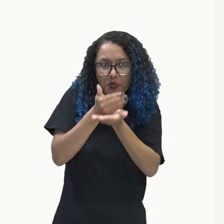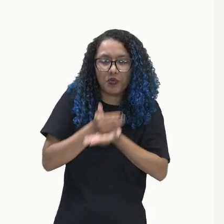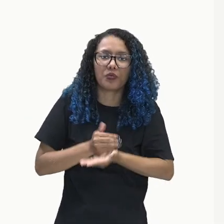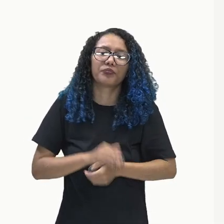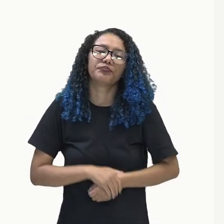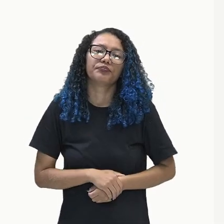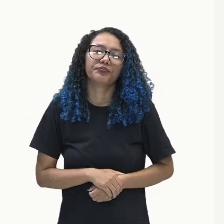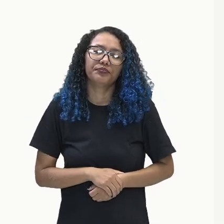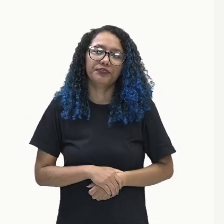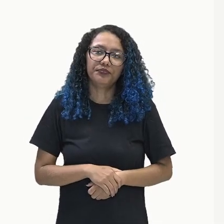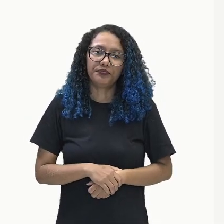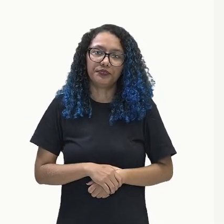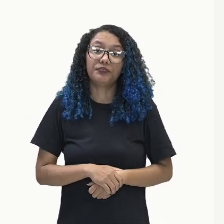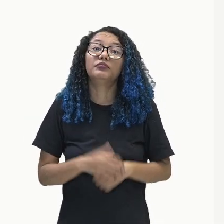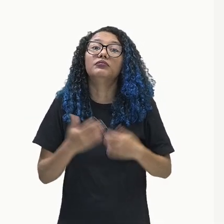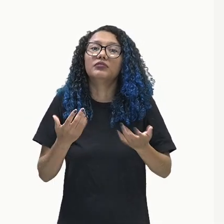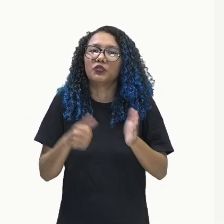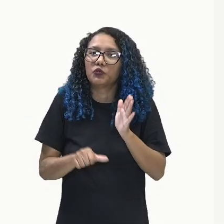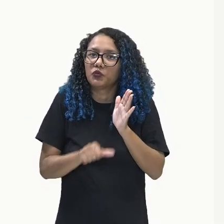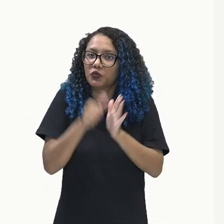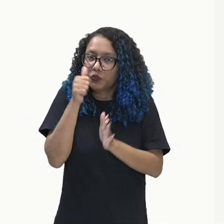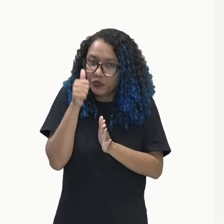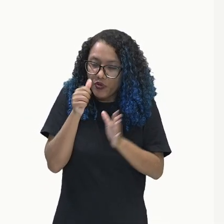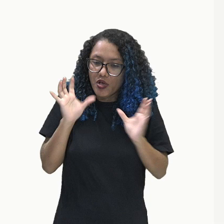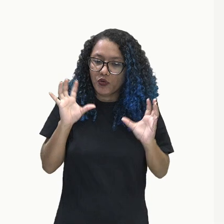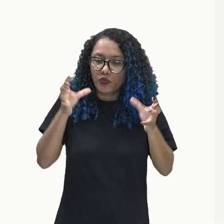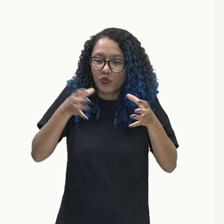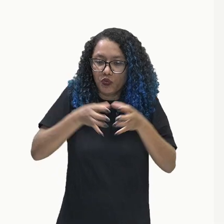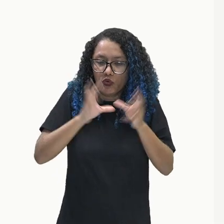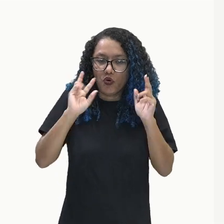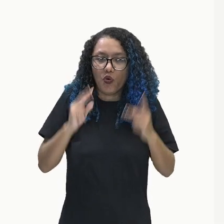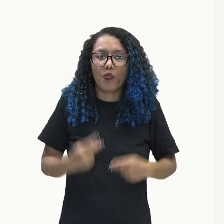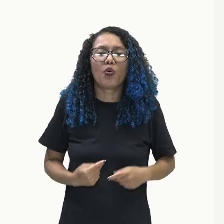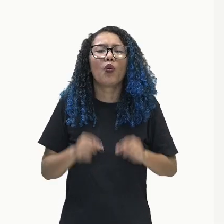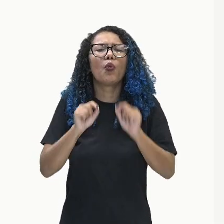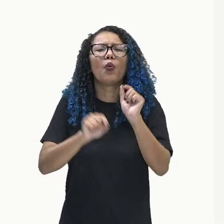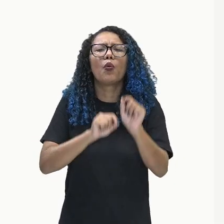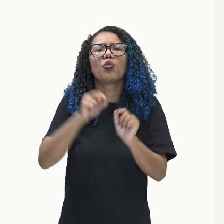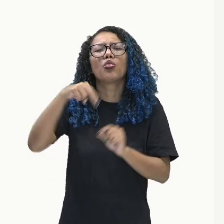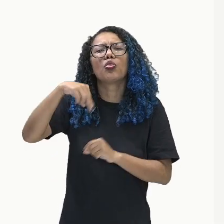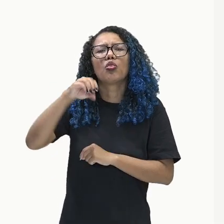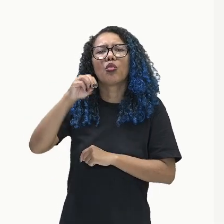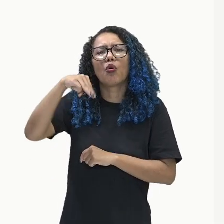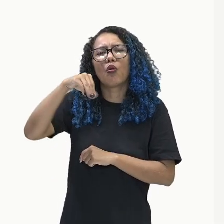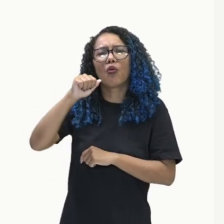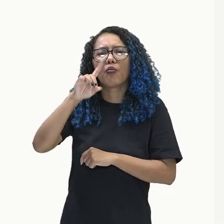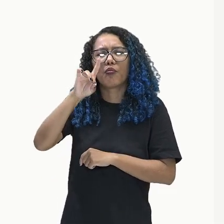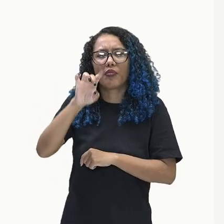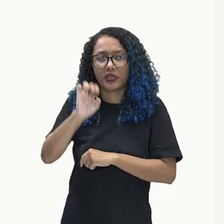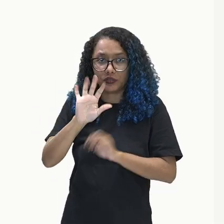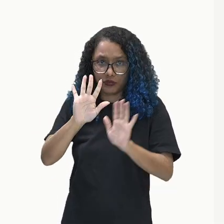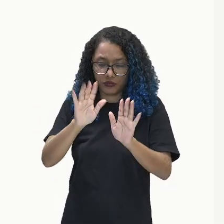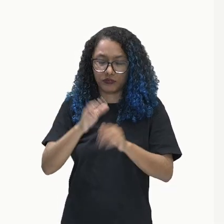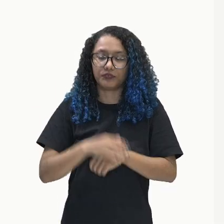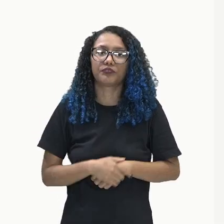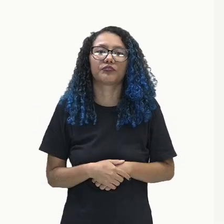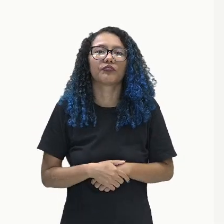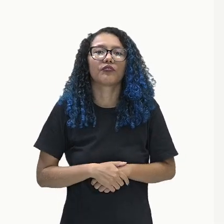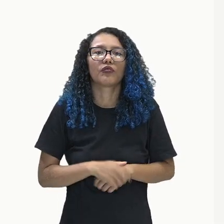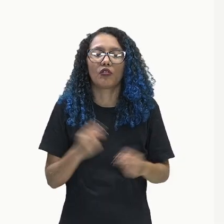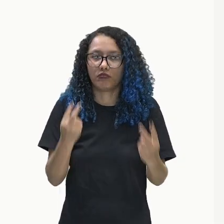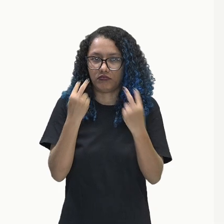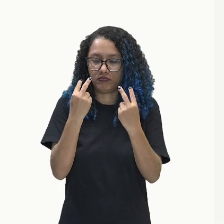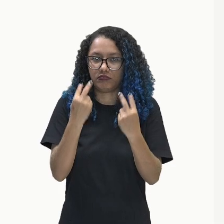primeiros hominídeos eram nômades. Prestem atenção. Voltando para mim aqui, professor. O